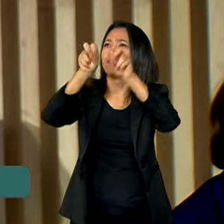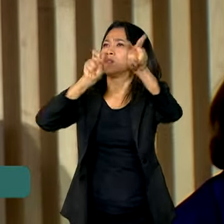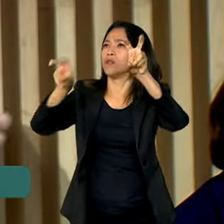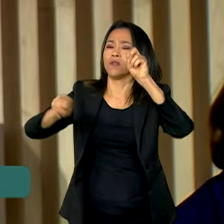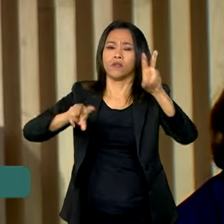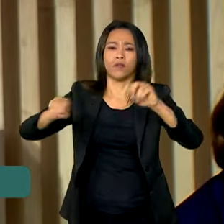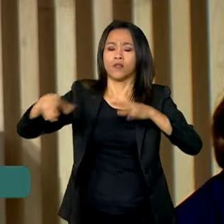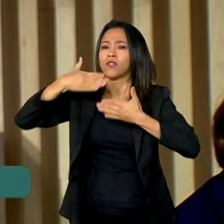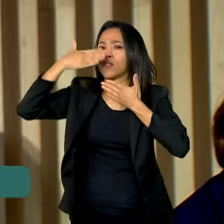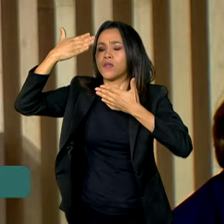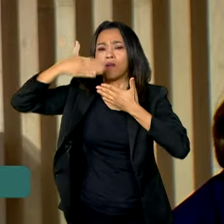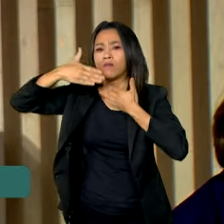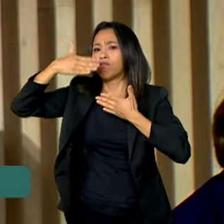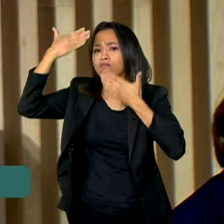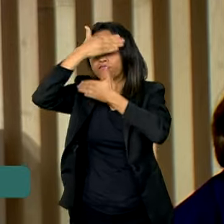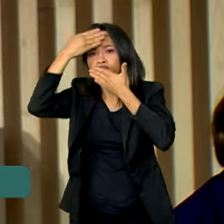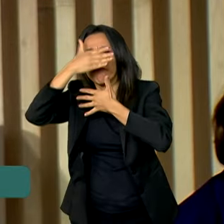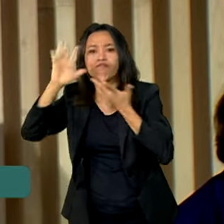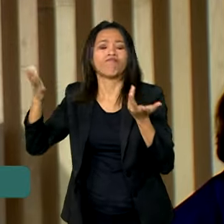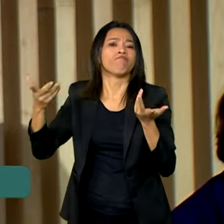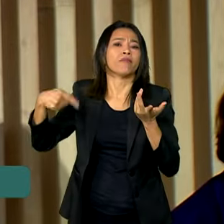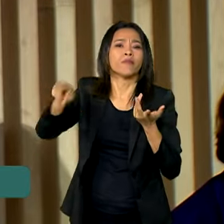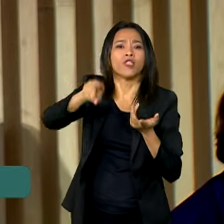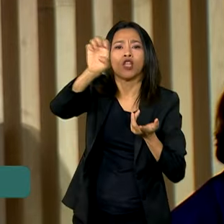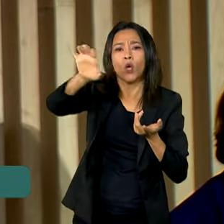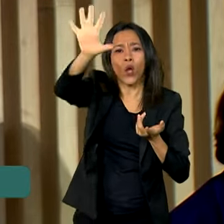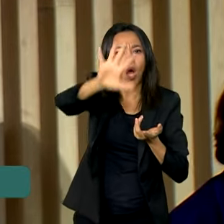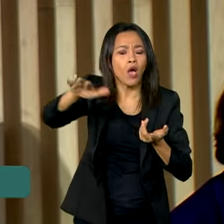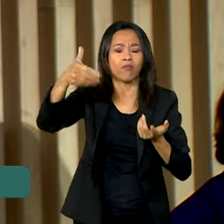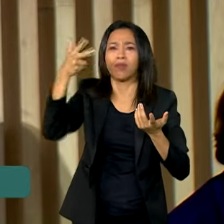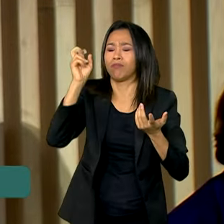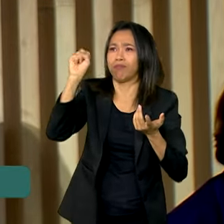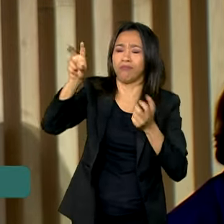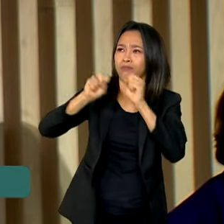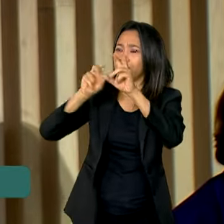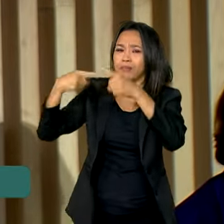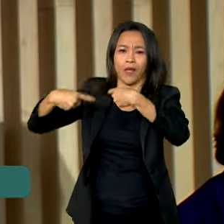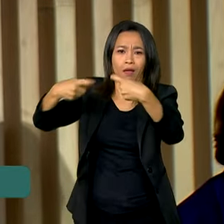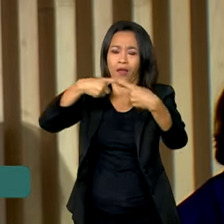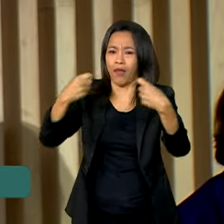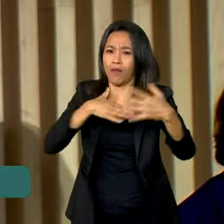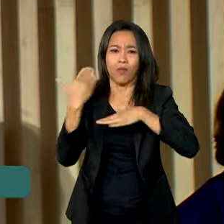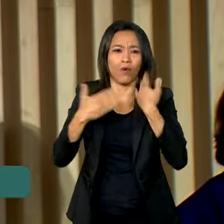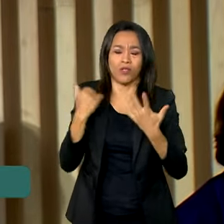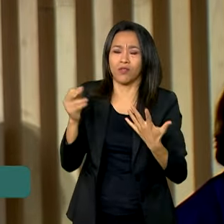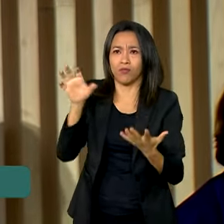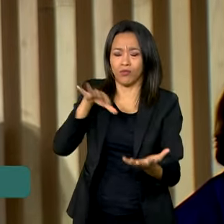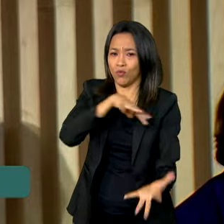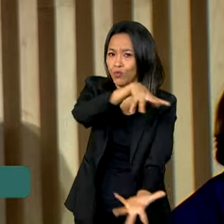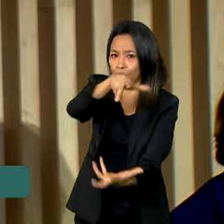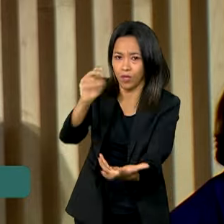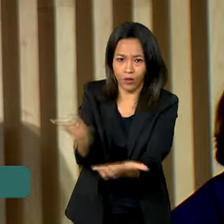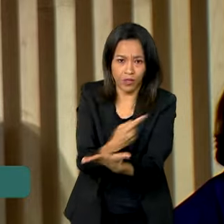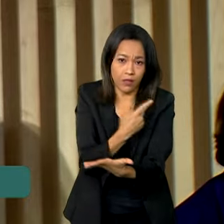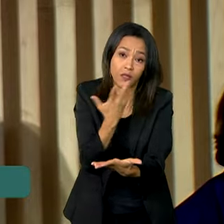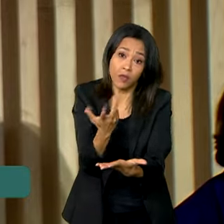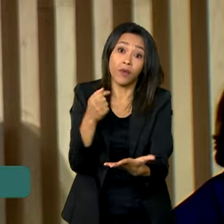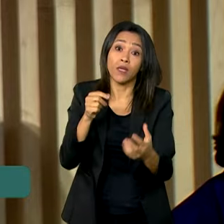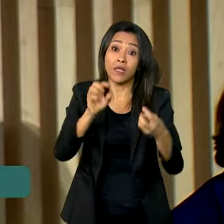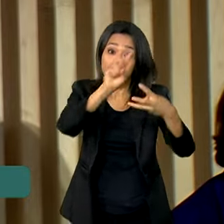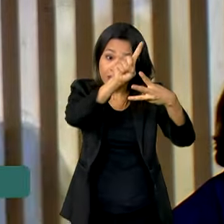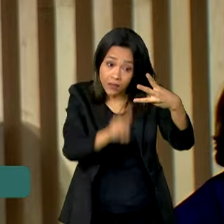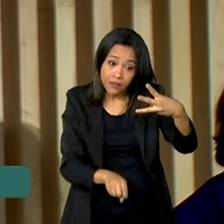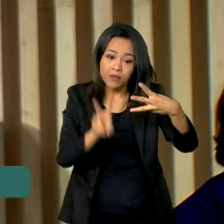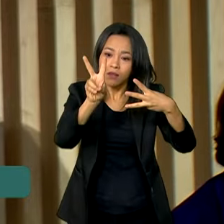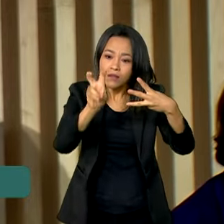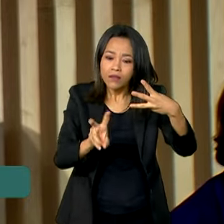Oriente Médio, seja na Europa, a violência, a agressão, guerra e mortes. Portanto, esses três temas são fundamentais,